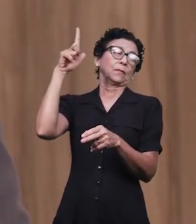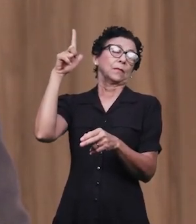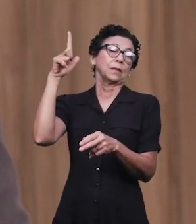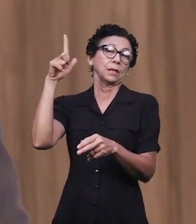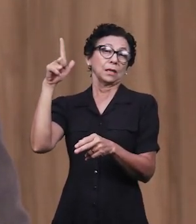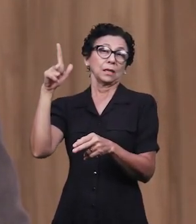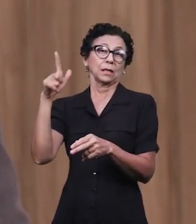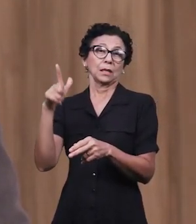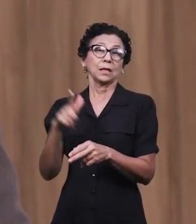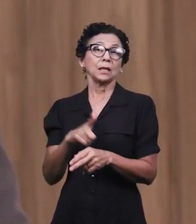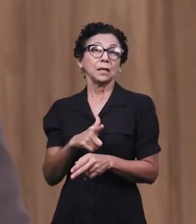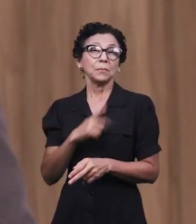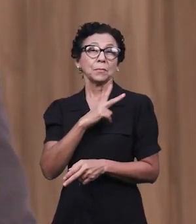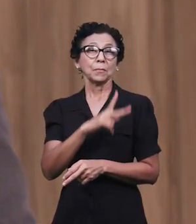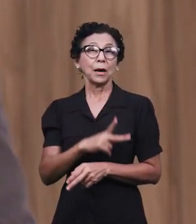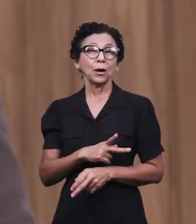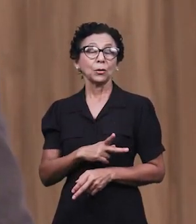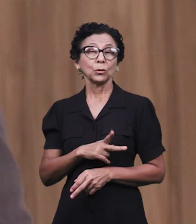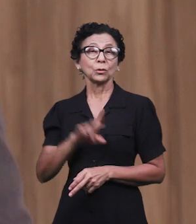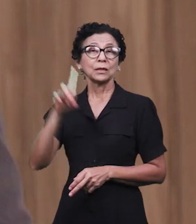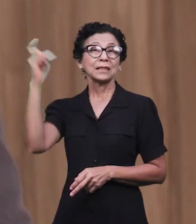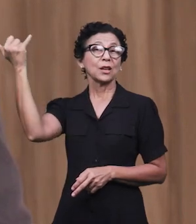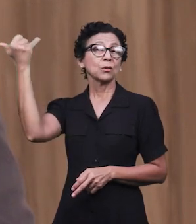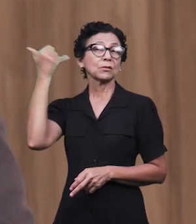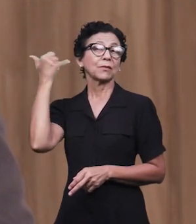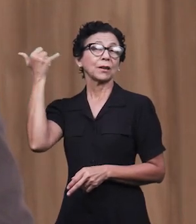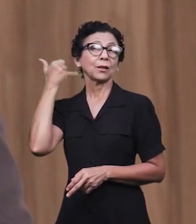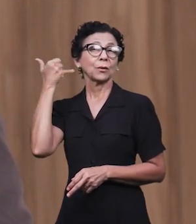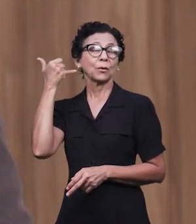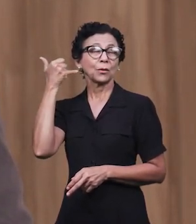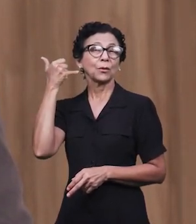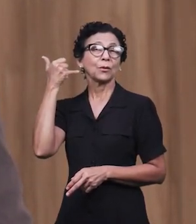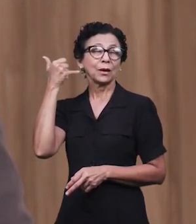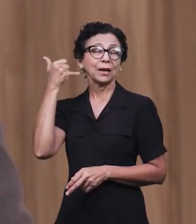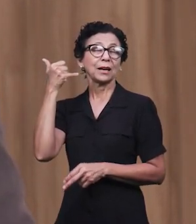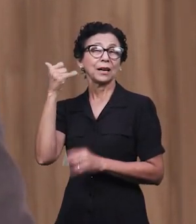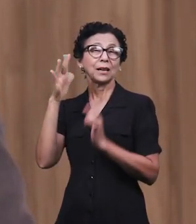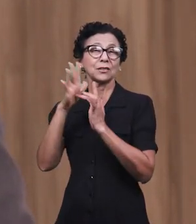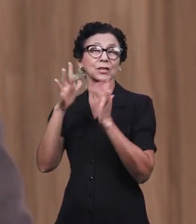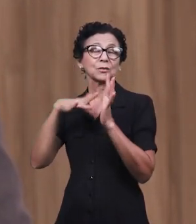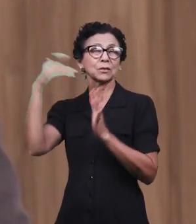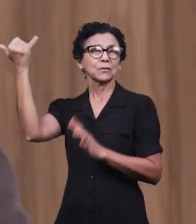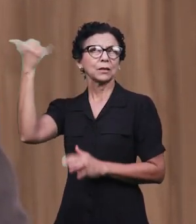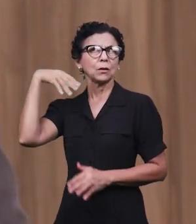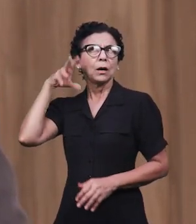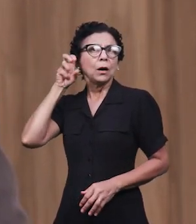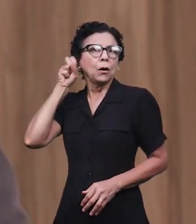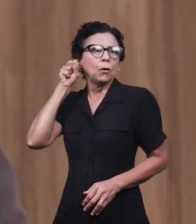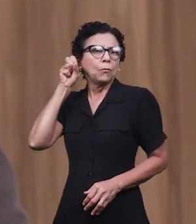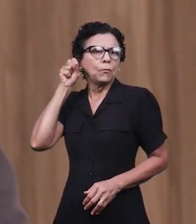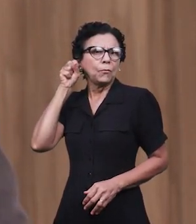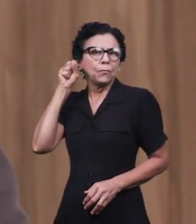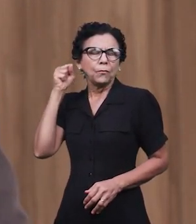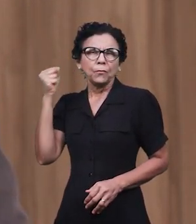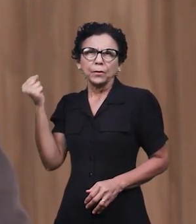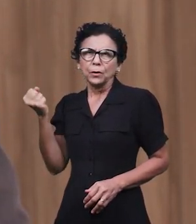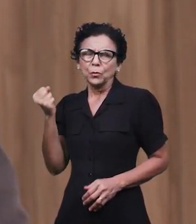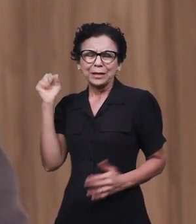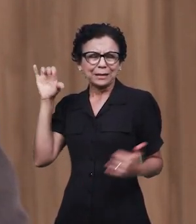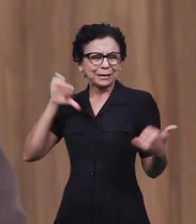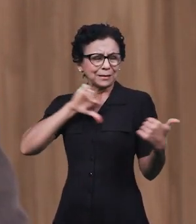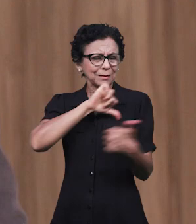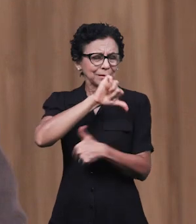que as profecias, o que está no Velho Testamento, falavam exatamente acerca